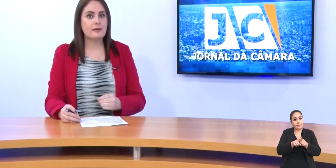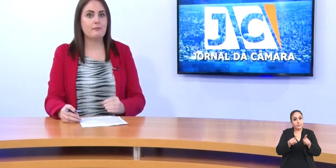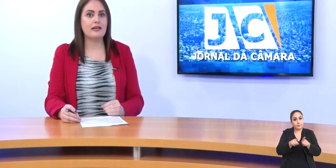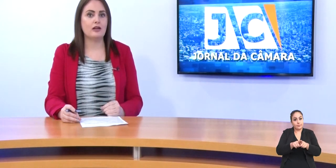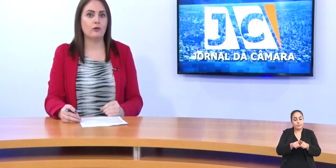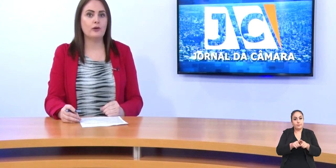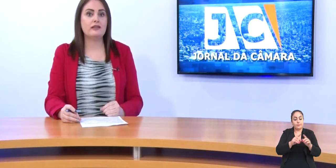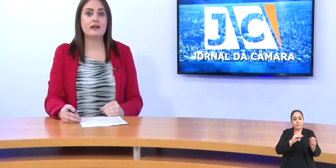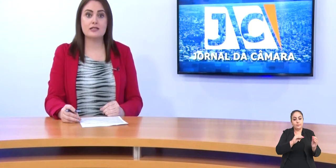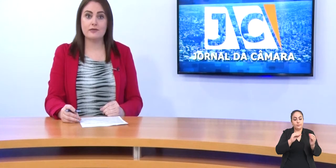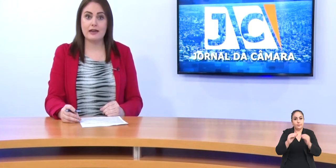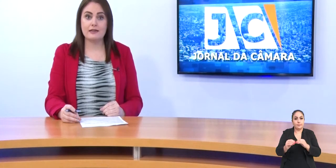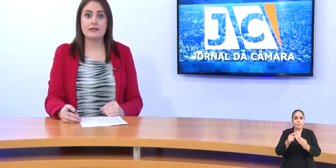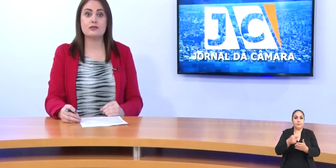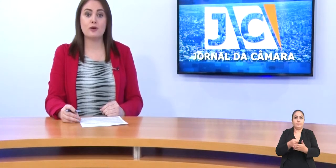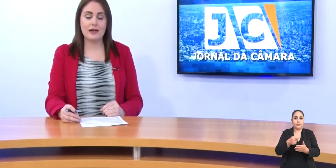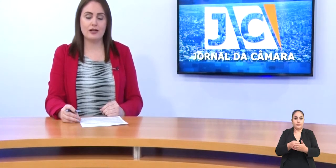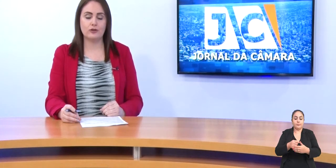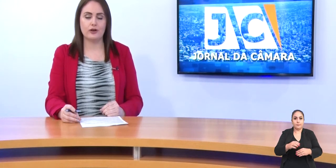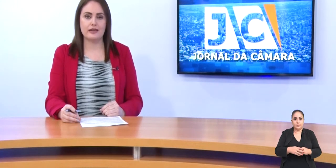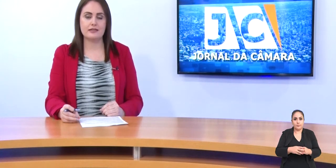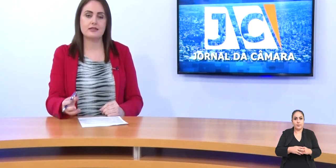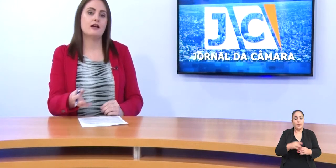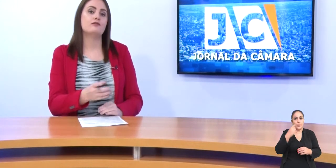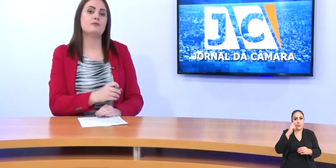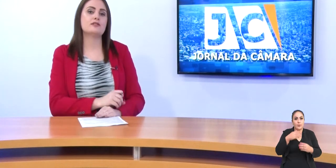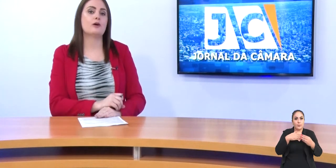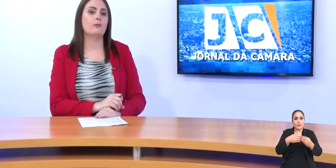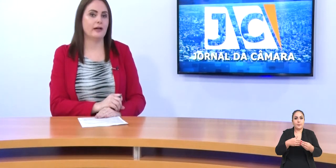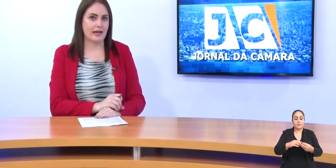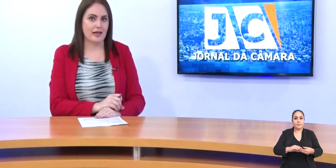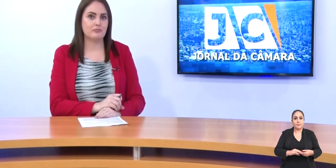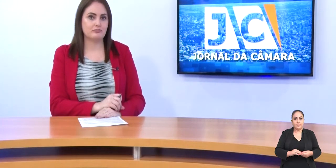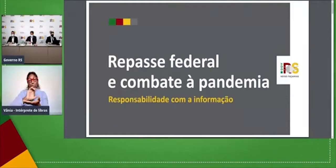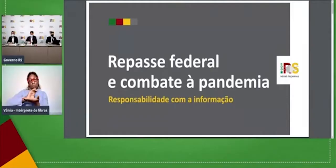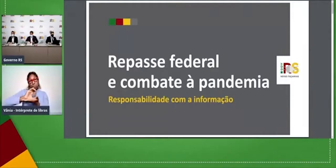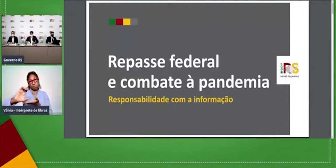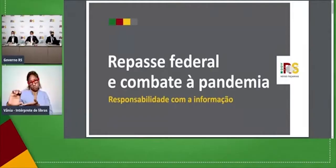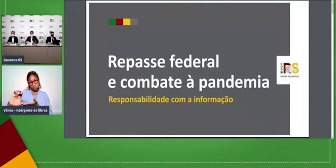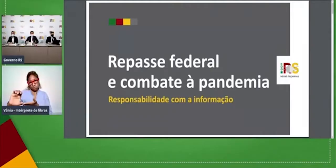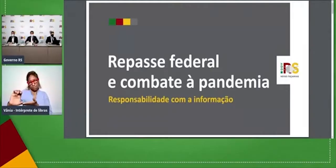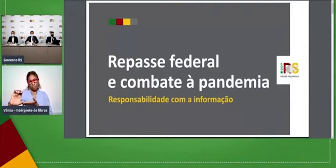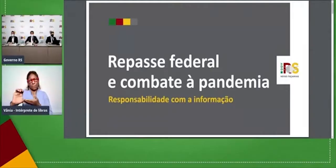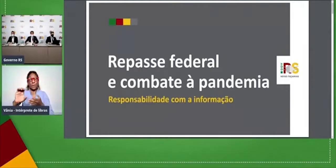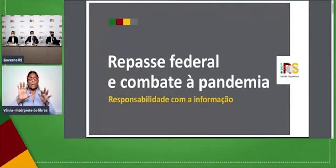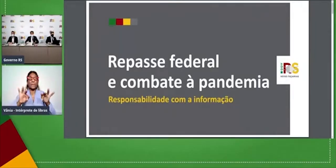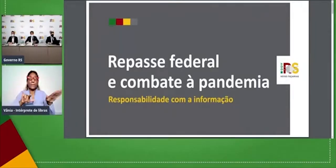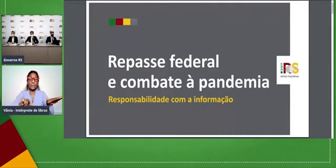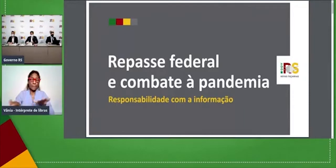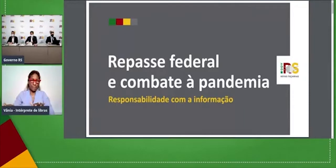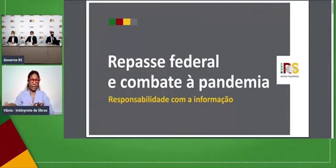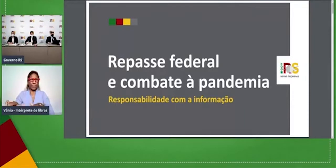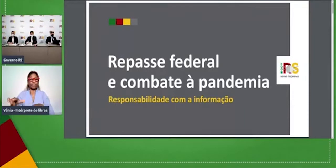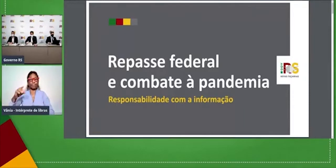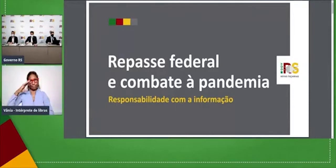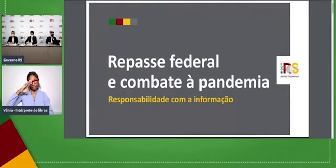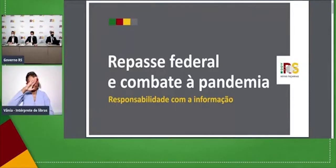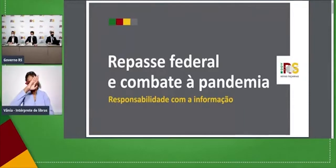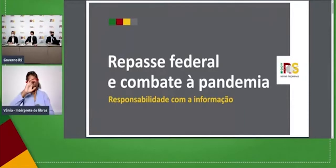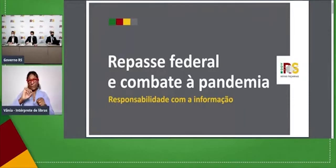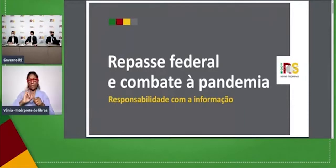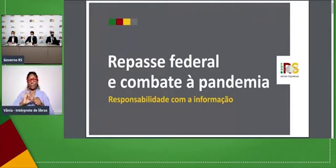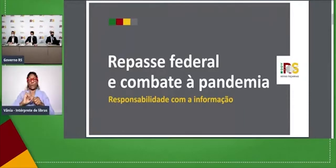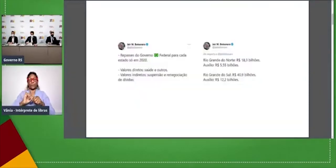pois também inclui transferências obrigatórias. Vamos acompanhar. No fim da semana, o presidente fez uma postagem no Twitter.